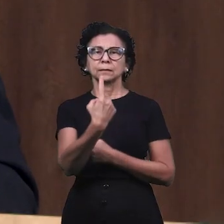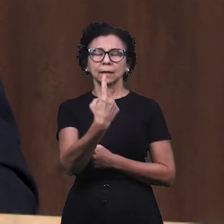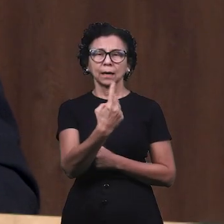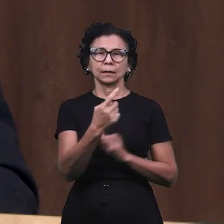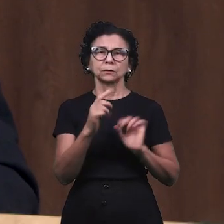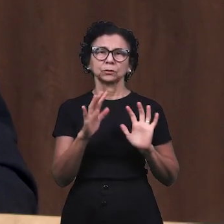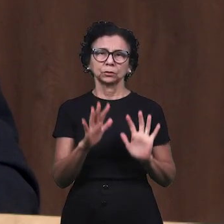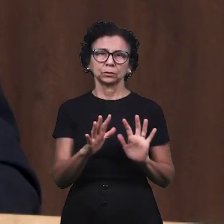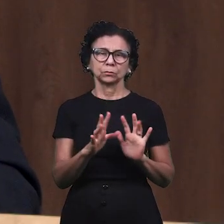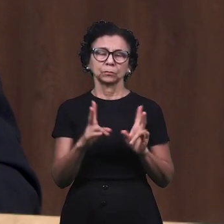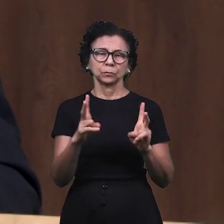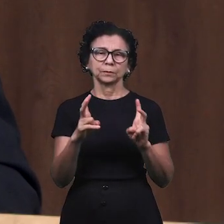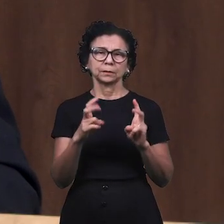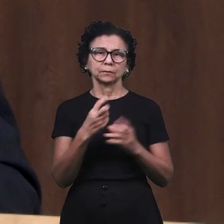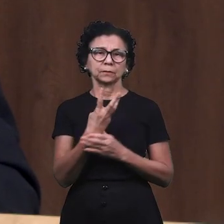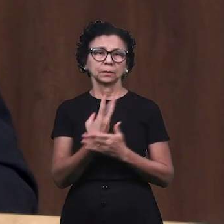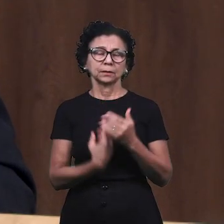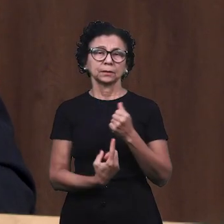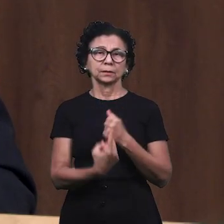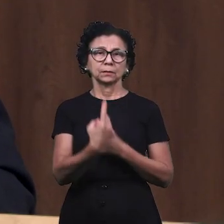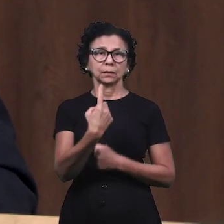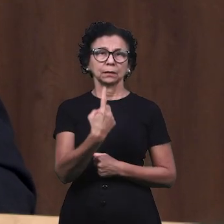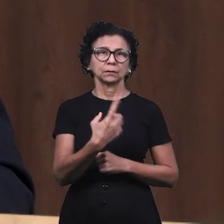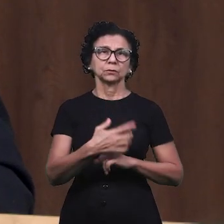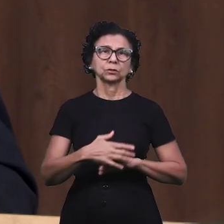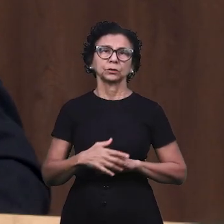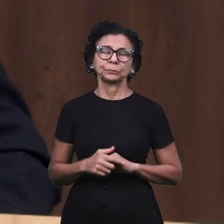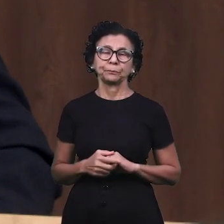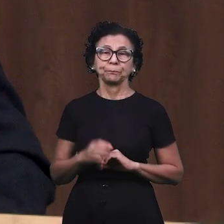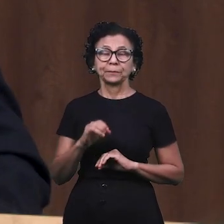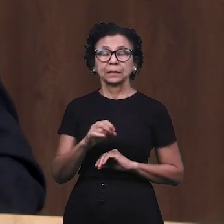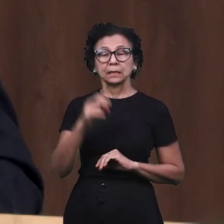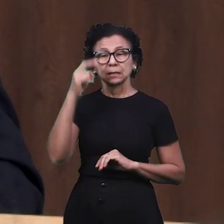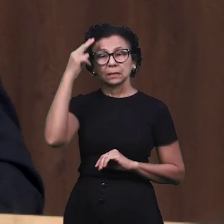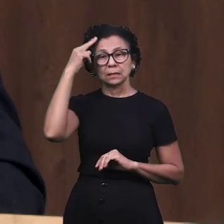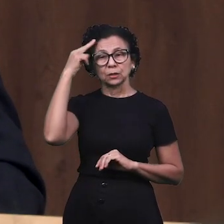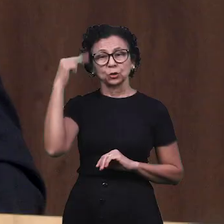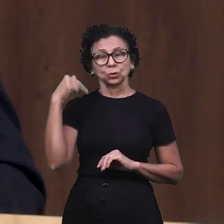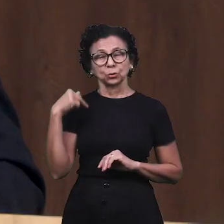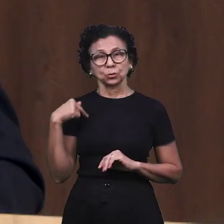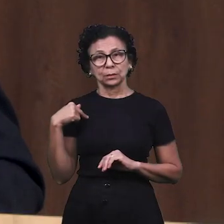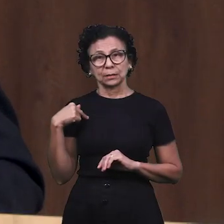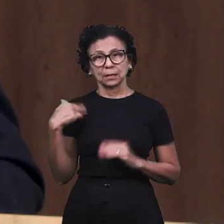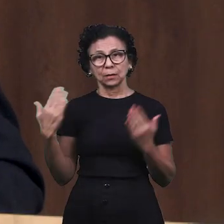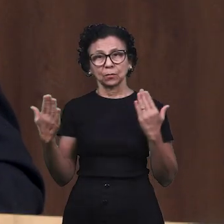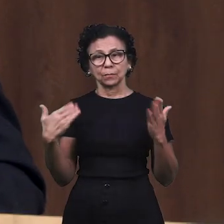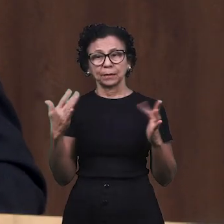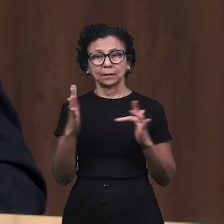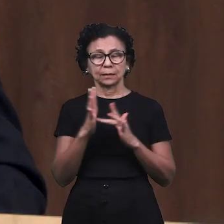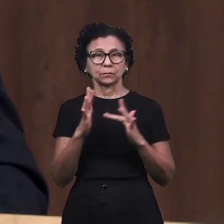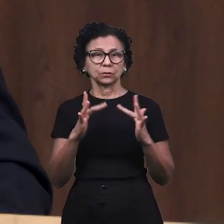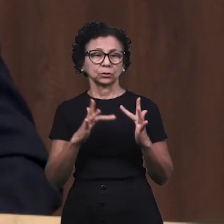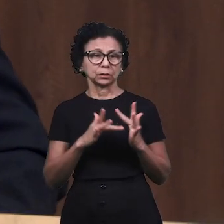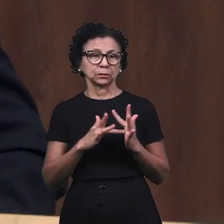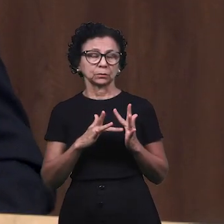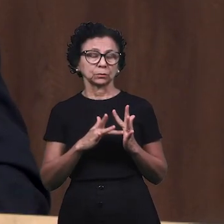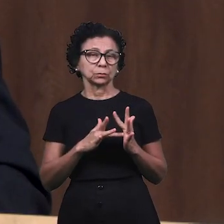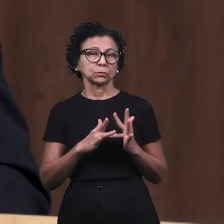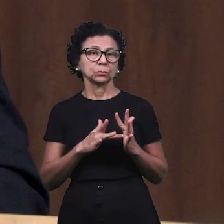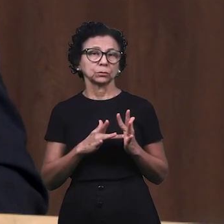observar a Trindade nesta passagem bíblica? Se José é um tipo do Senhor Jesus, porque no